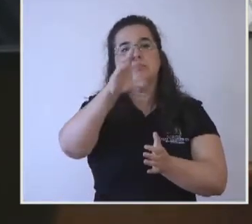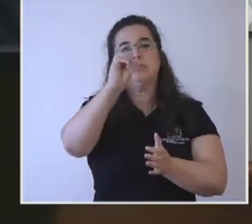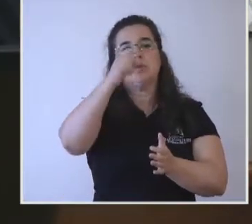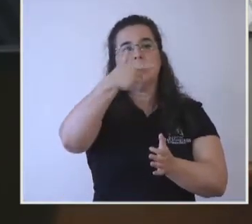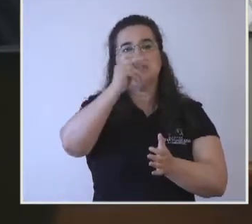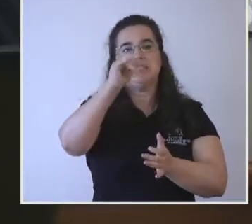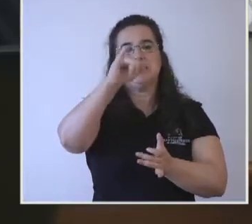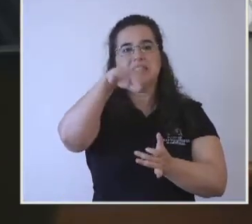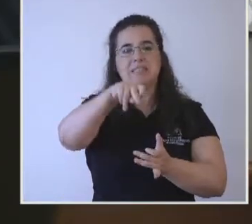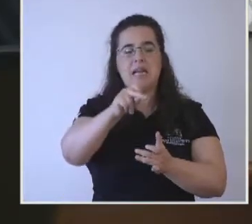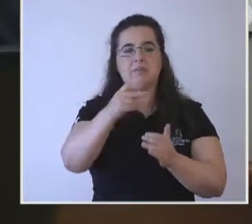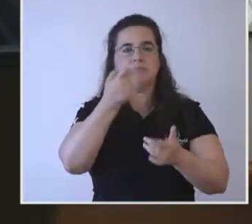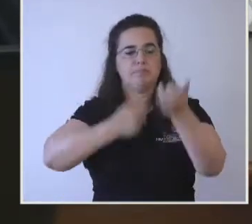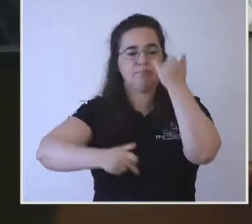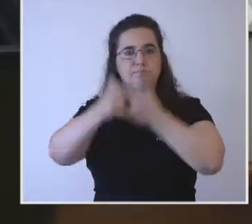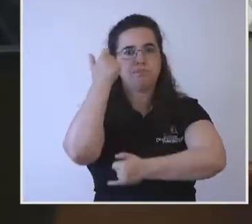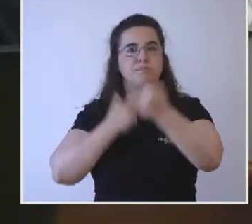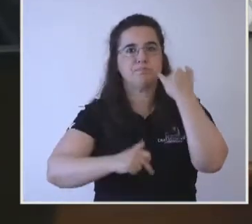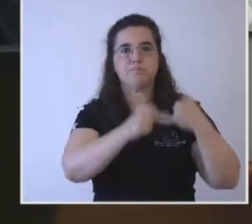E o menor